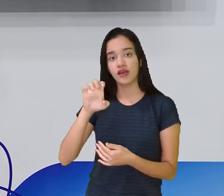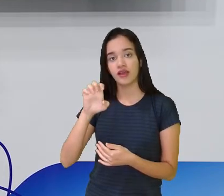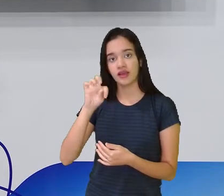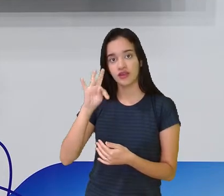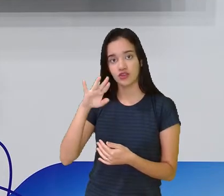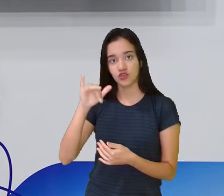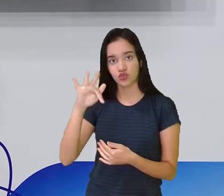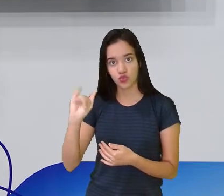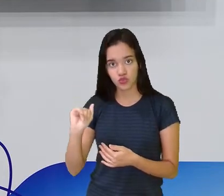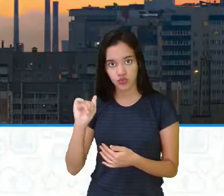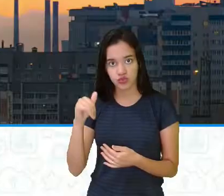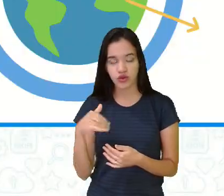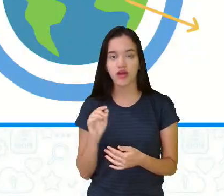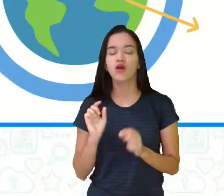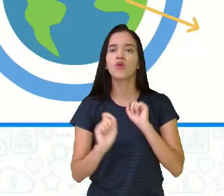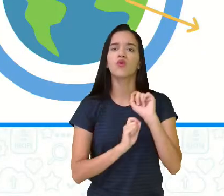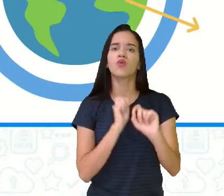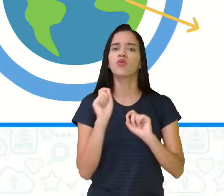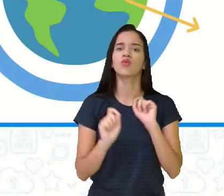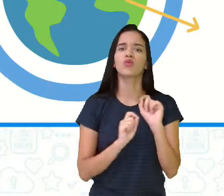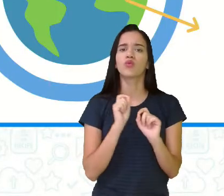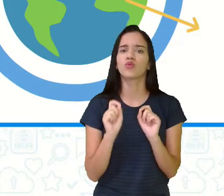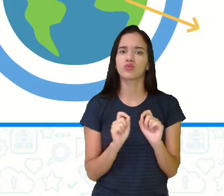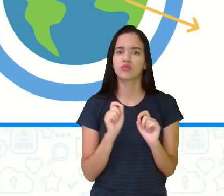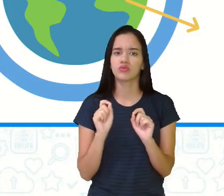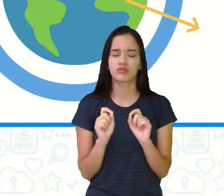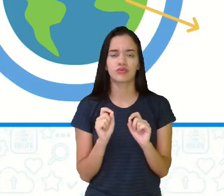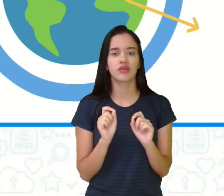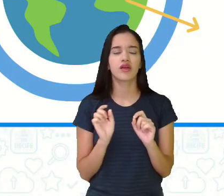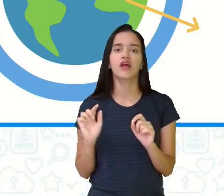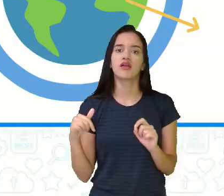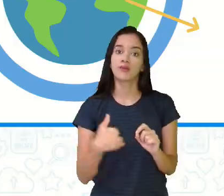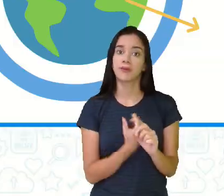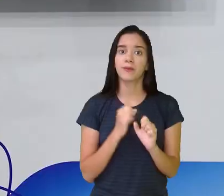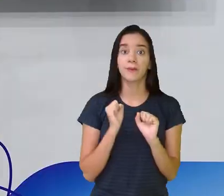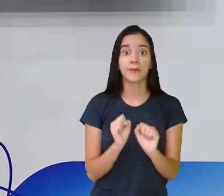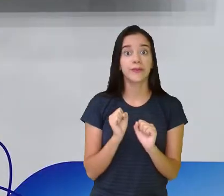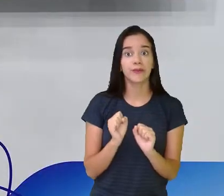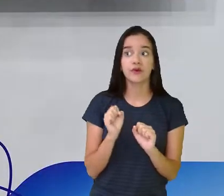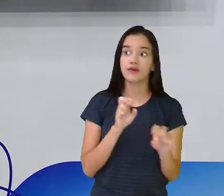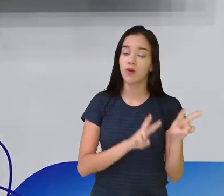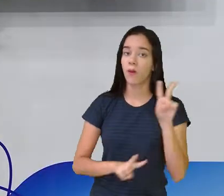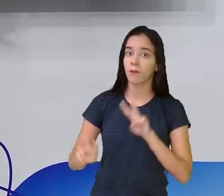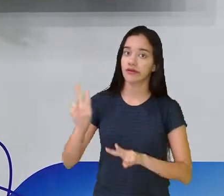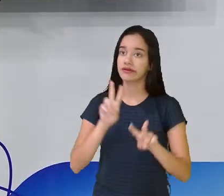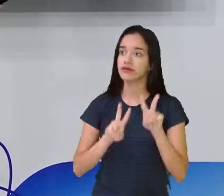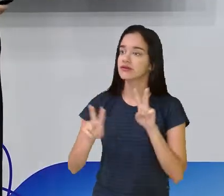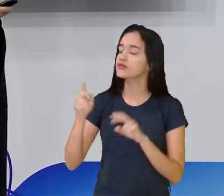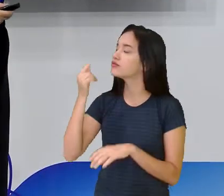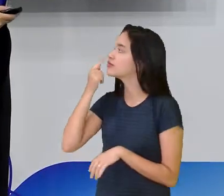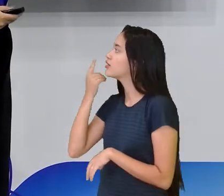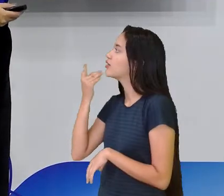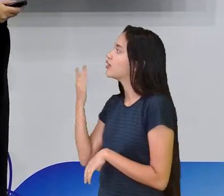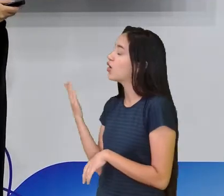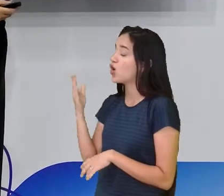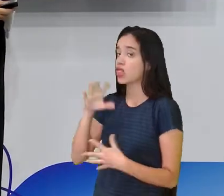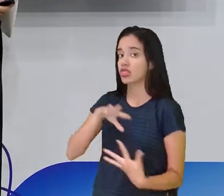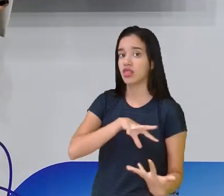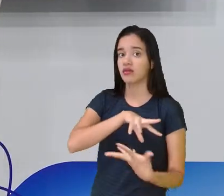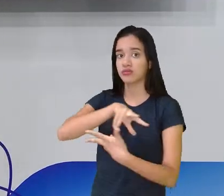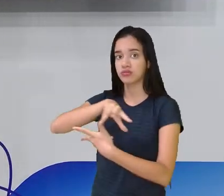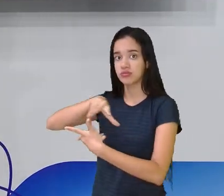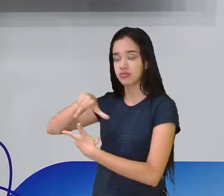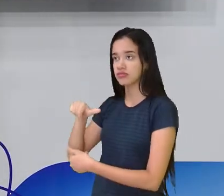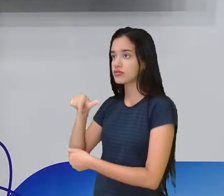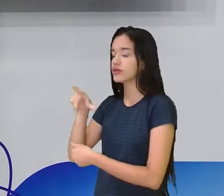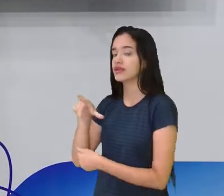A uma estufa. E o que é essa estufa? A gente pode observar aqui, olha, aqui está o nosso planeta e aqui ao